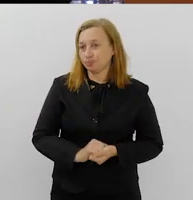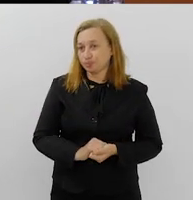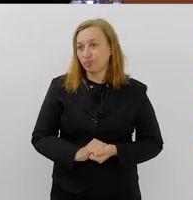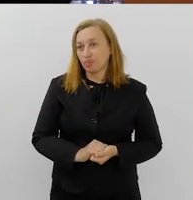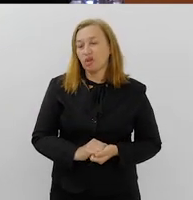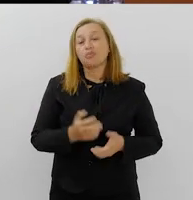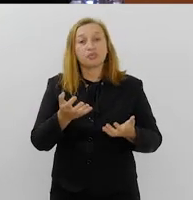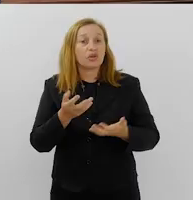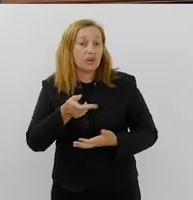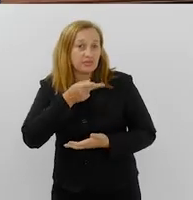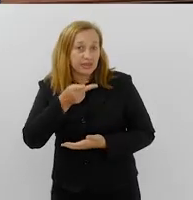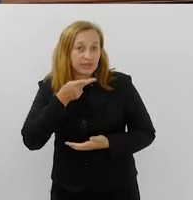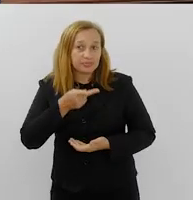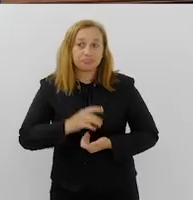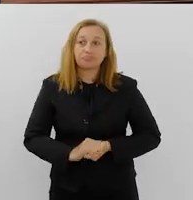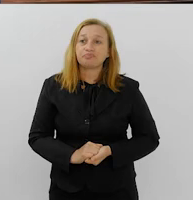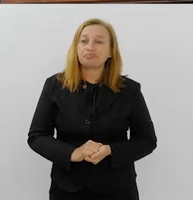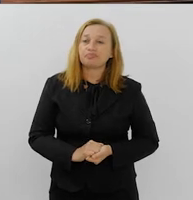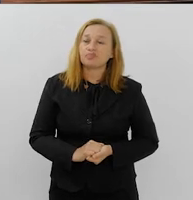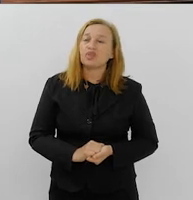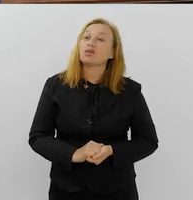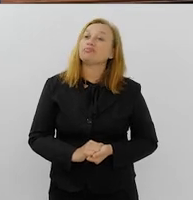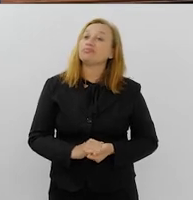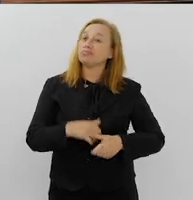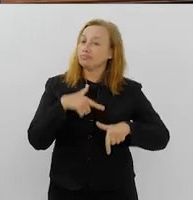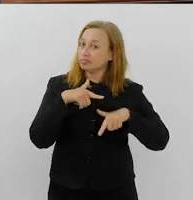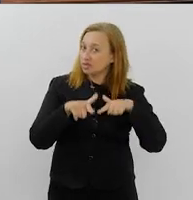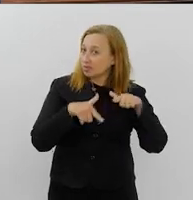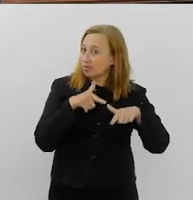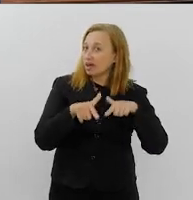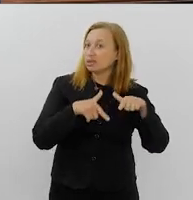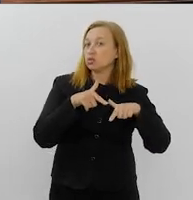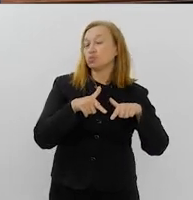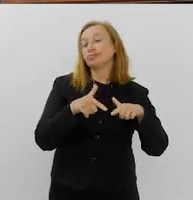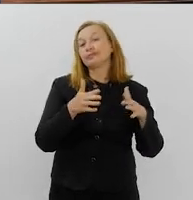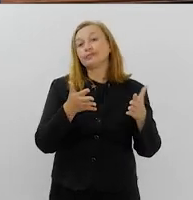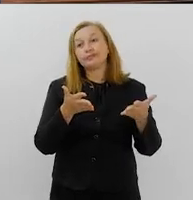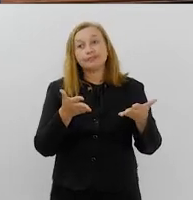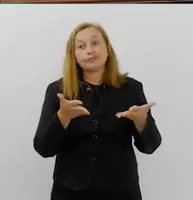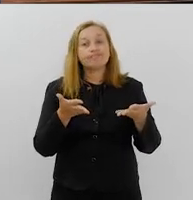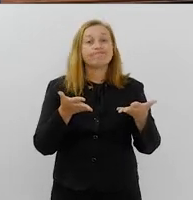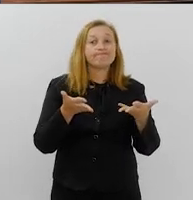trazem mais para o Rio. o que eu quero chegar é um trabalho